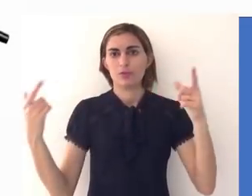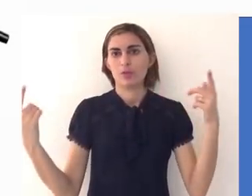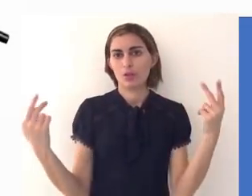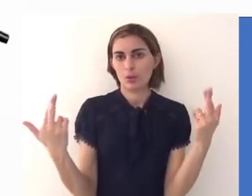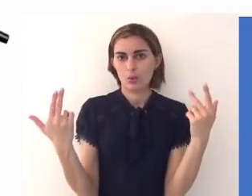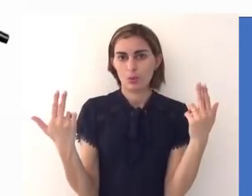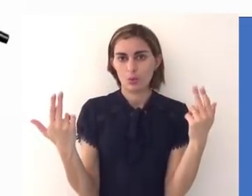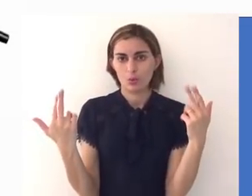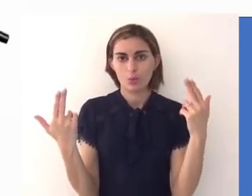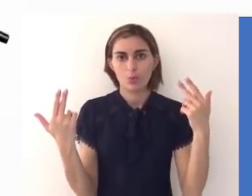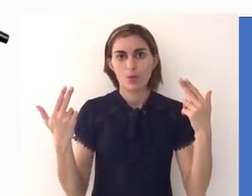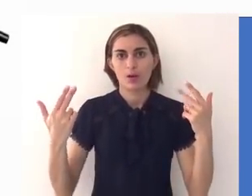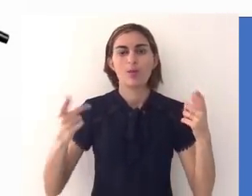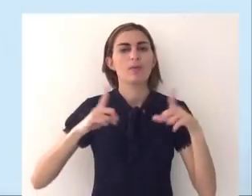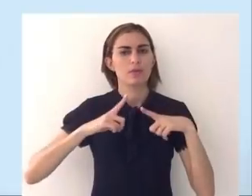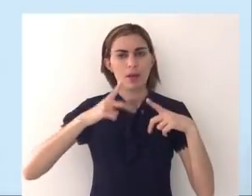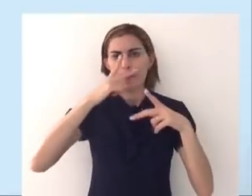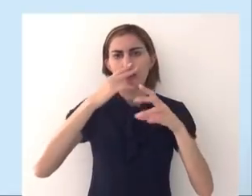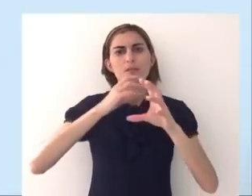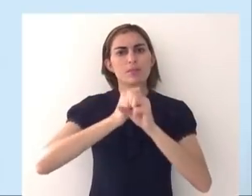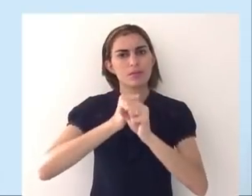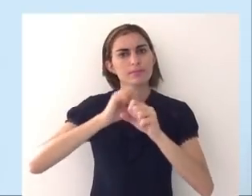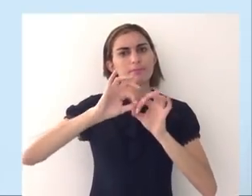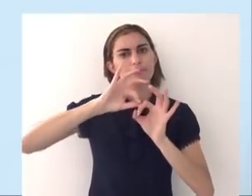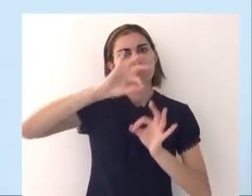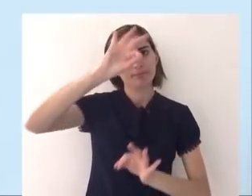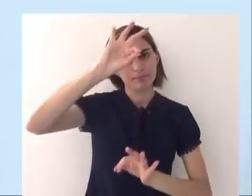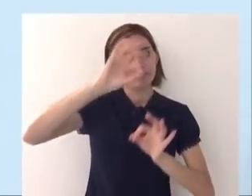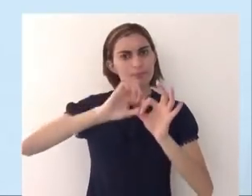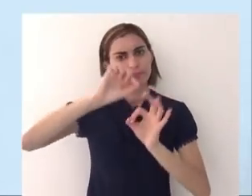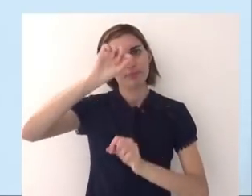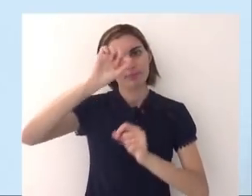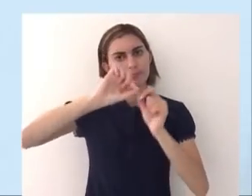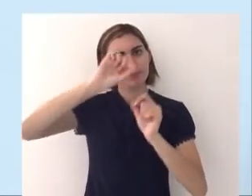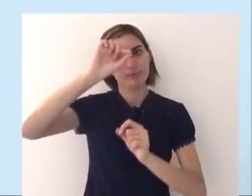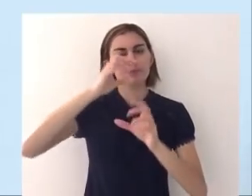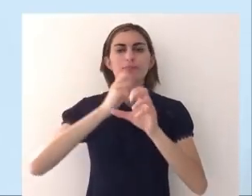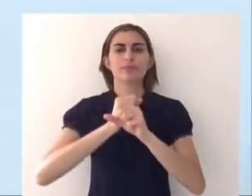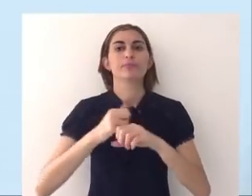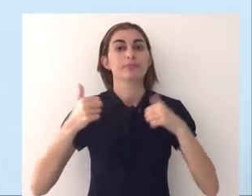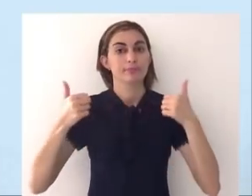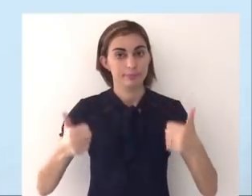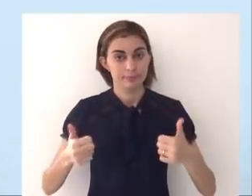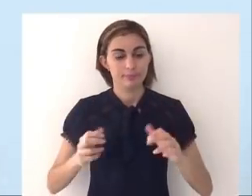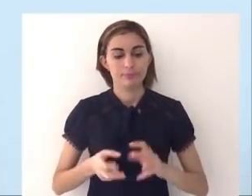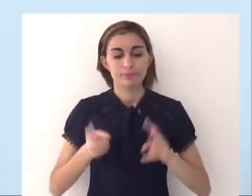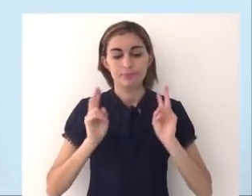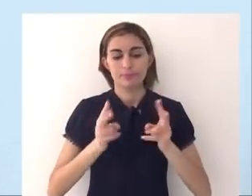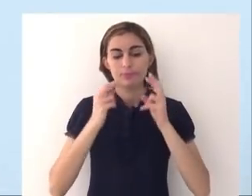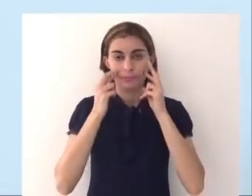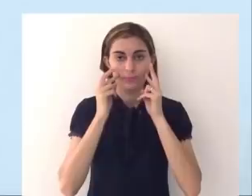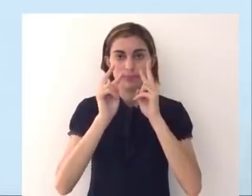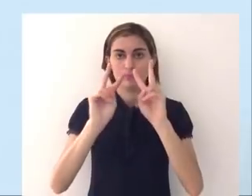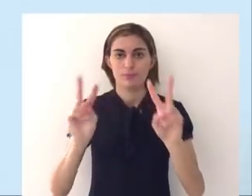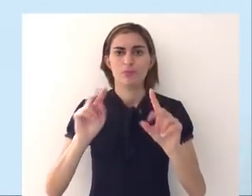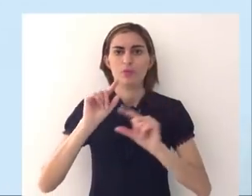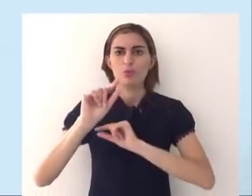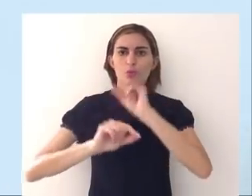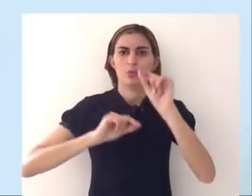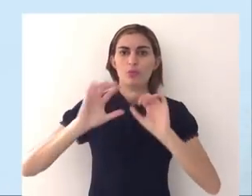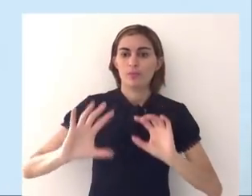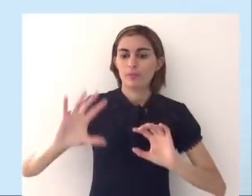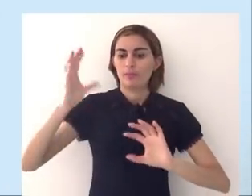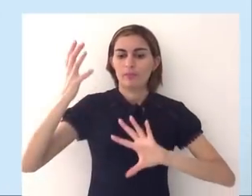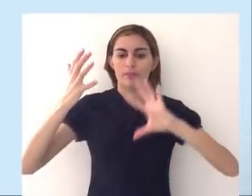respectivamente, congruentes, têm a mesma medida. Beleza? Acompanhe aí o que é que